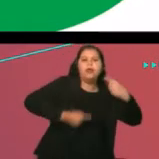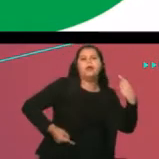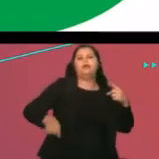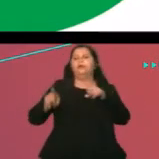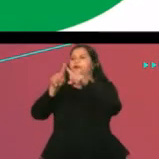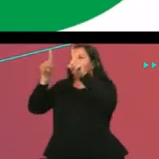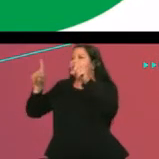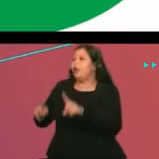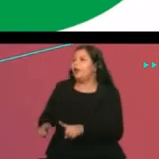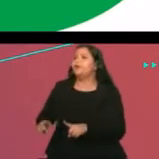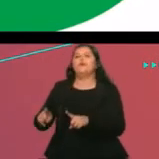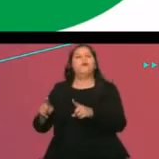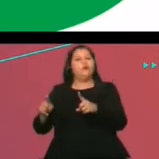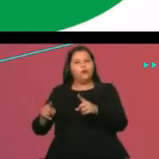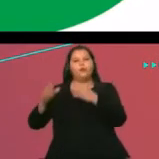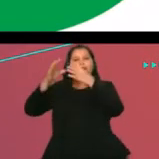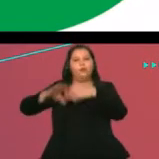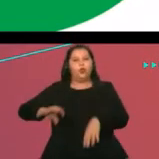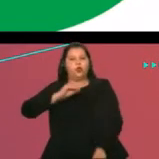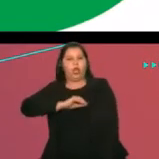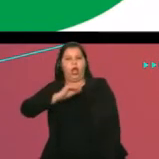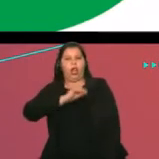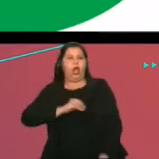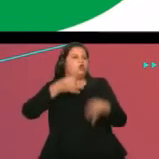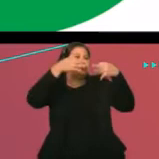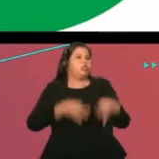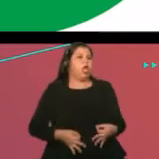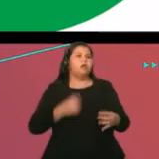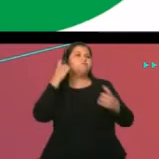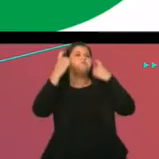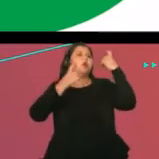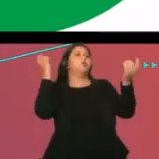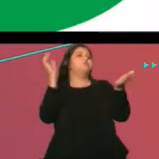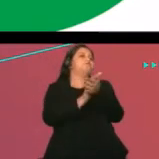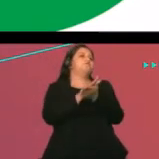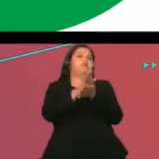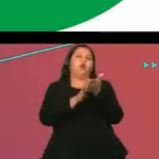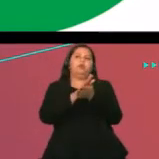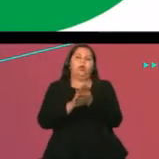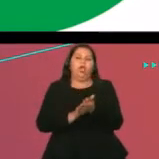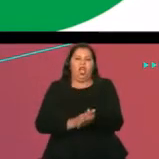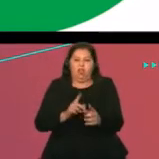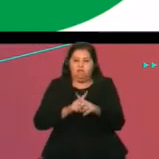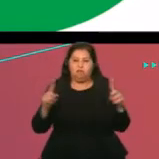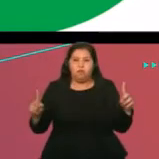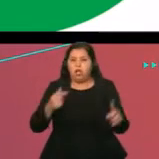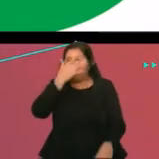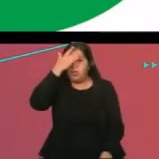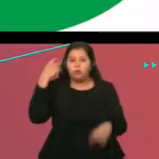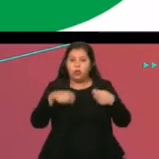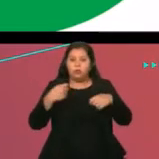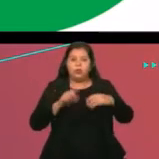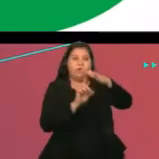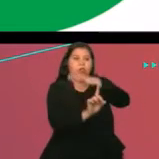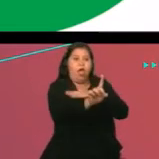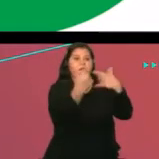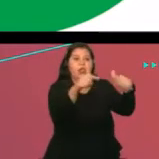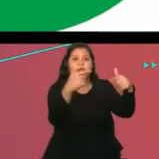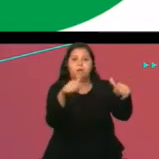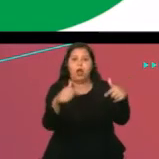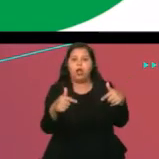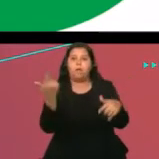quem tem o seu dinheiro garantido não tava preocupado com isso agora quem tem não É o seu dia no dia a dia estava extremamente preocupado com isso